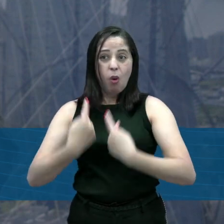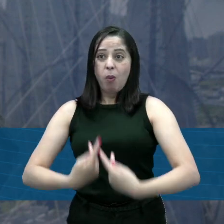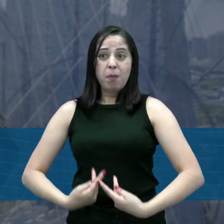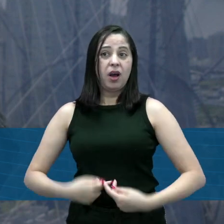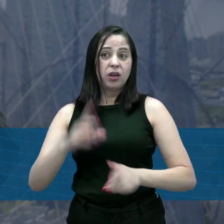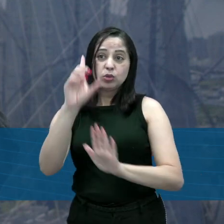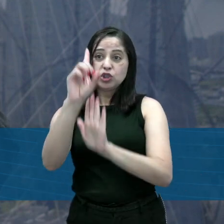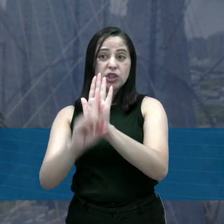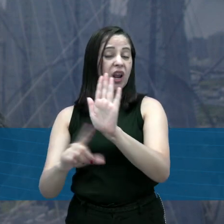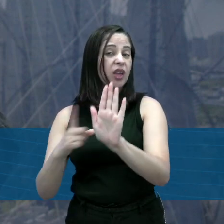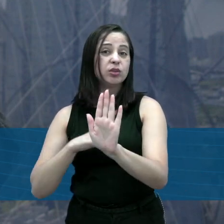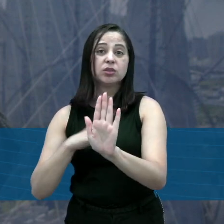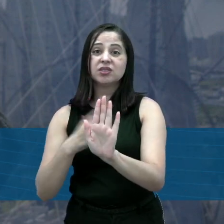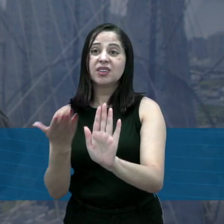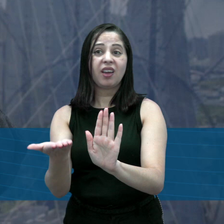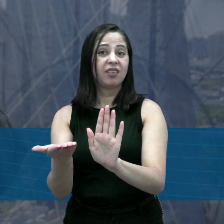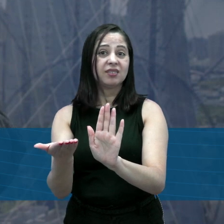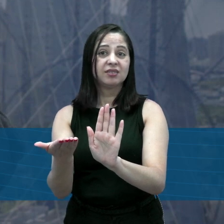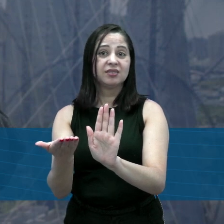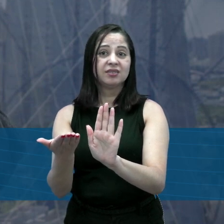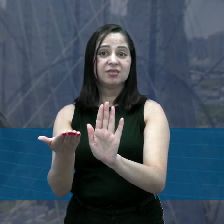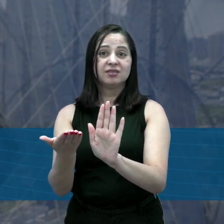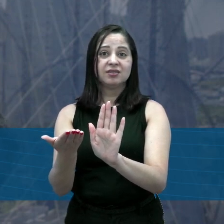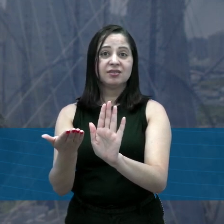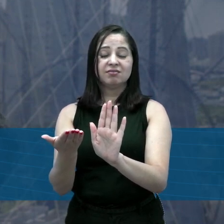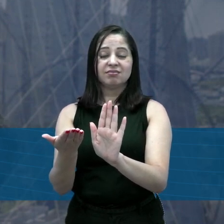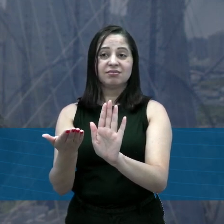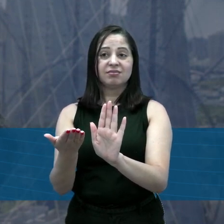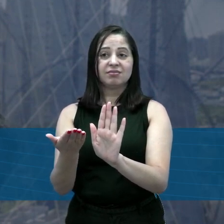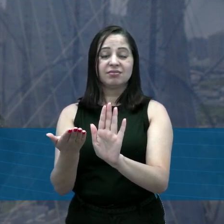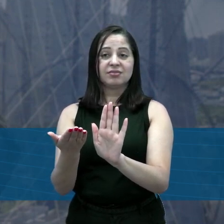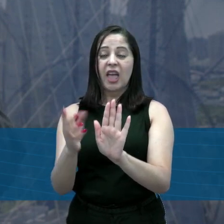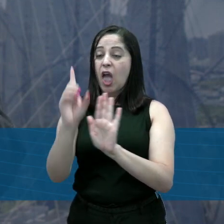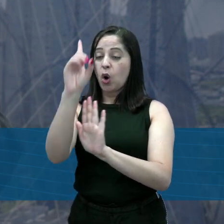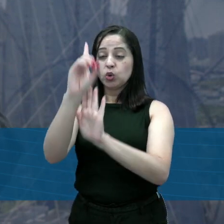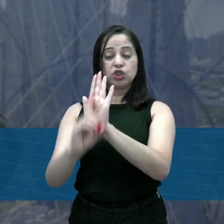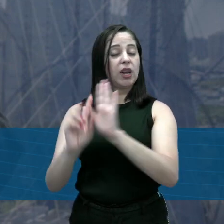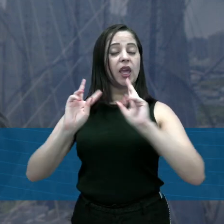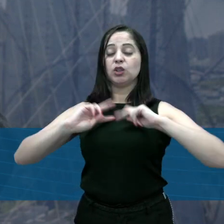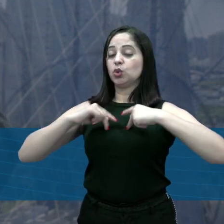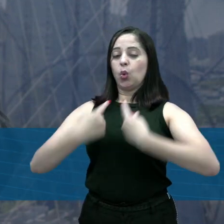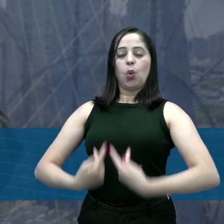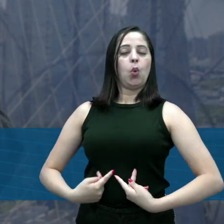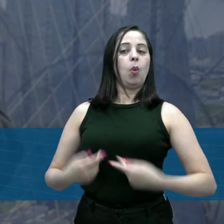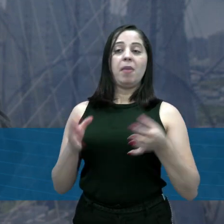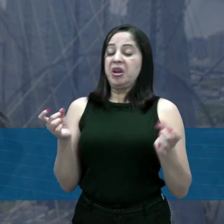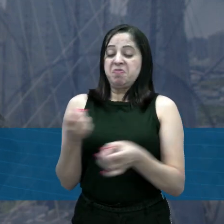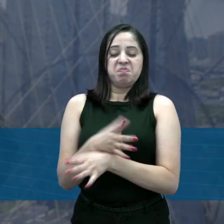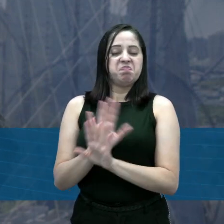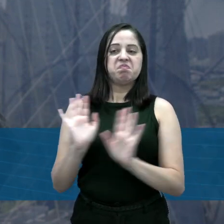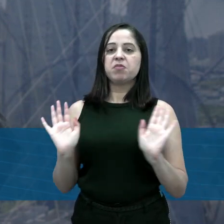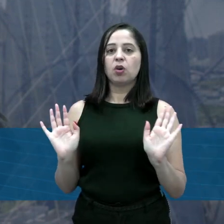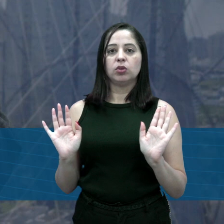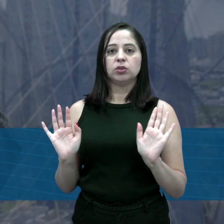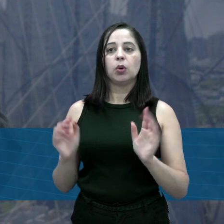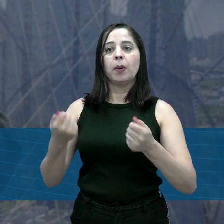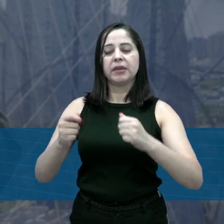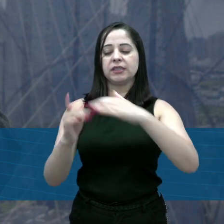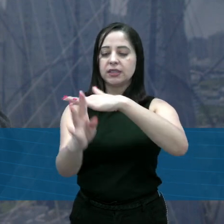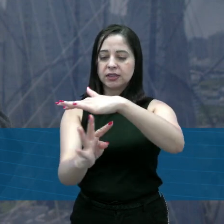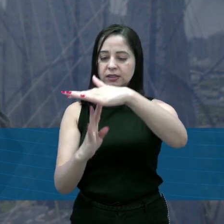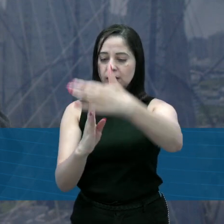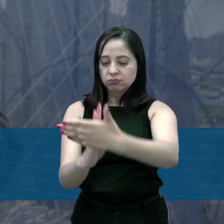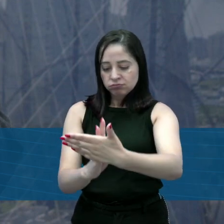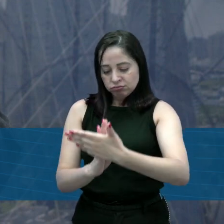nada. O direito não é humano para humanos bons, isso é diálogo que já vai segregar. É abraçar o humano como ele é,